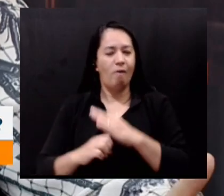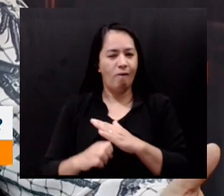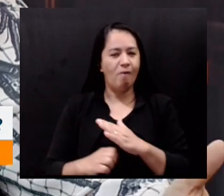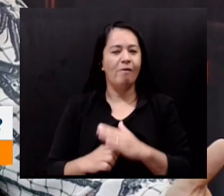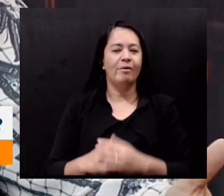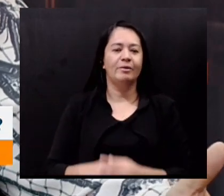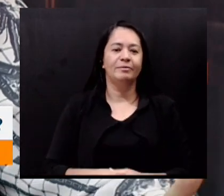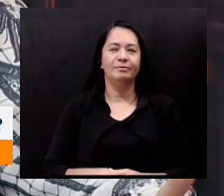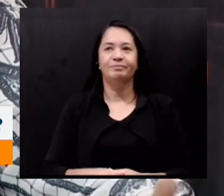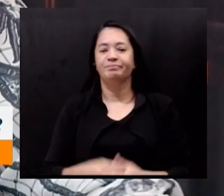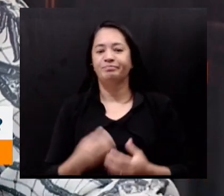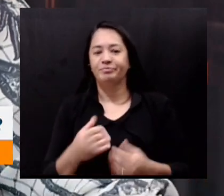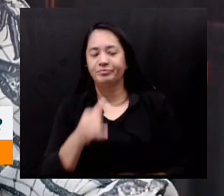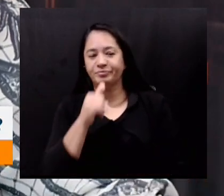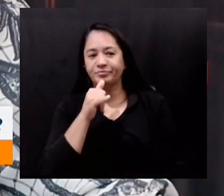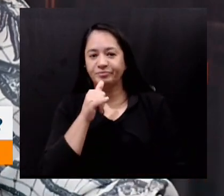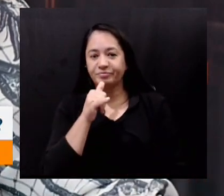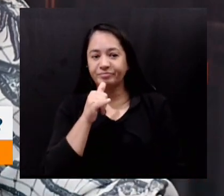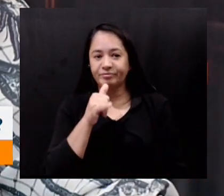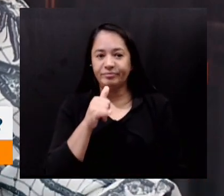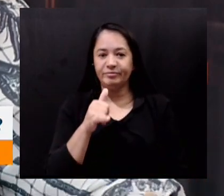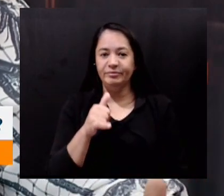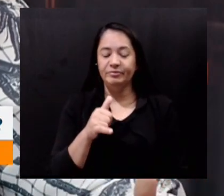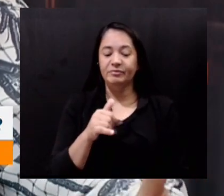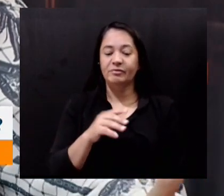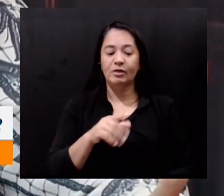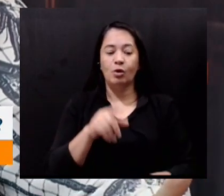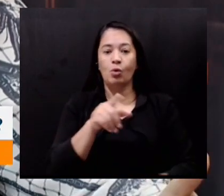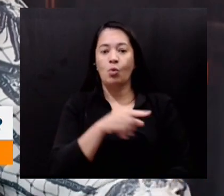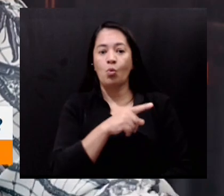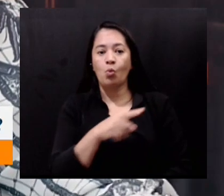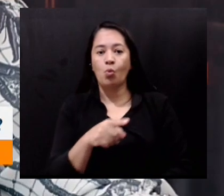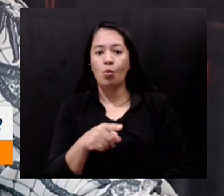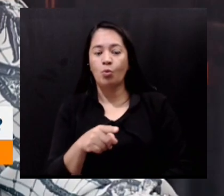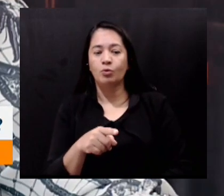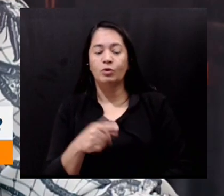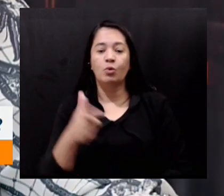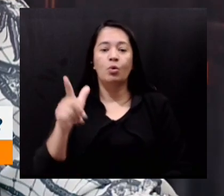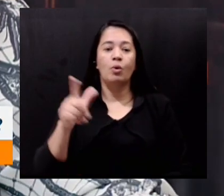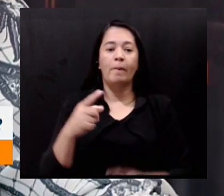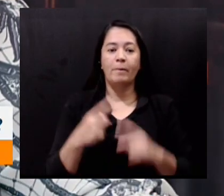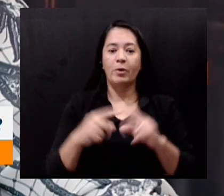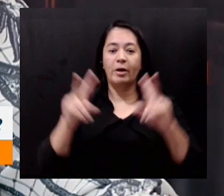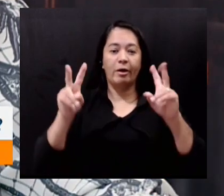fazer com que o outro se cale em determinado assunto, porque aquele assunto não é,